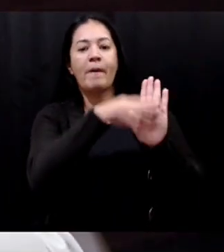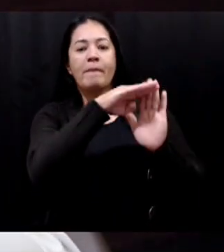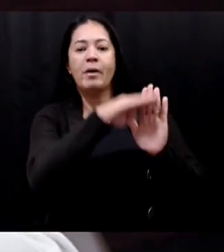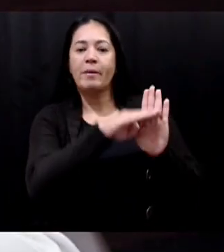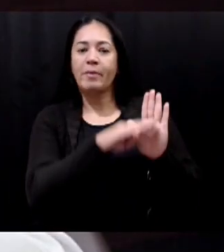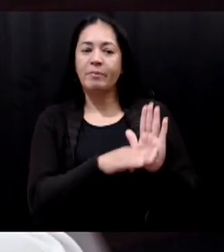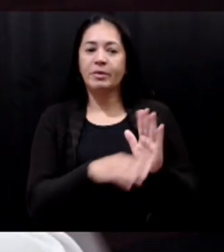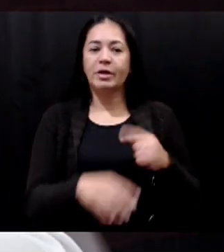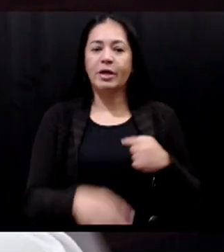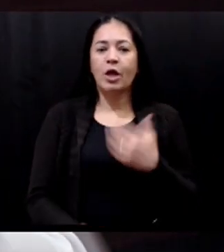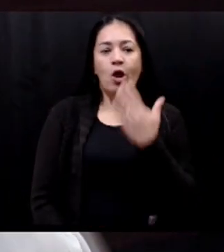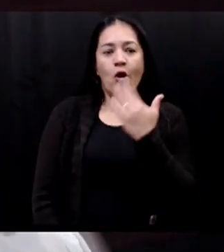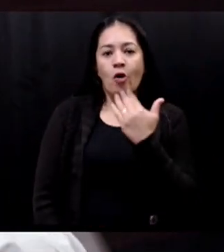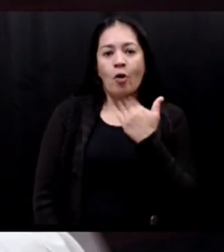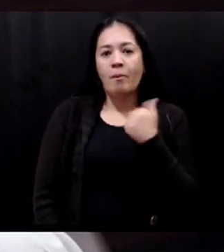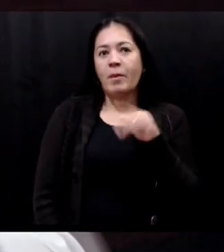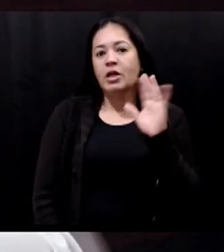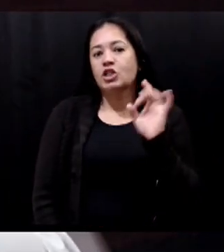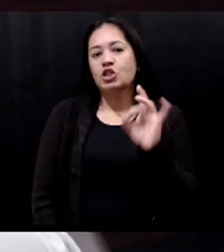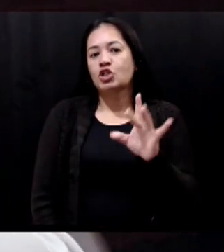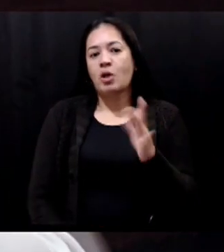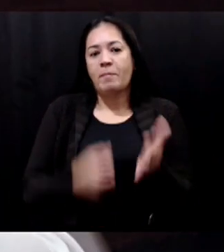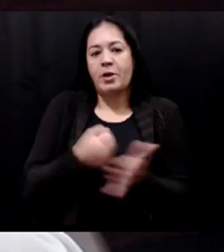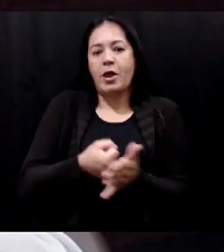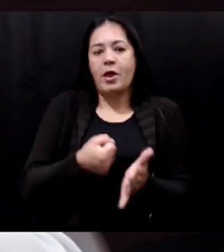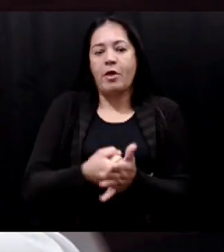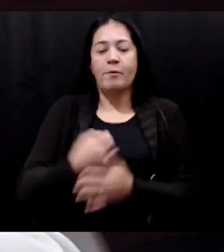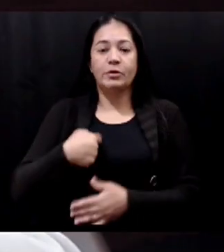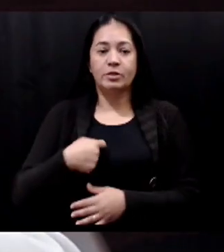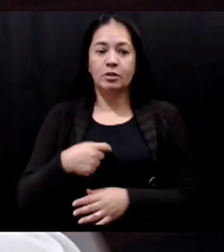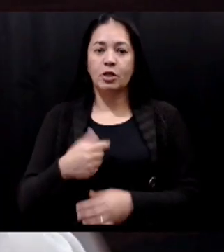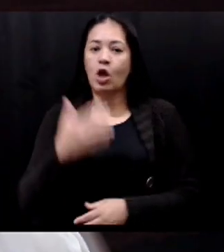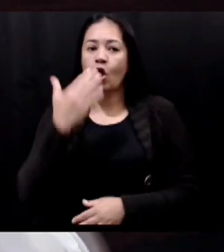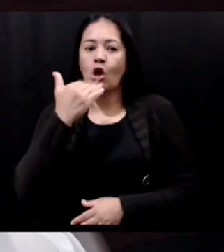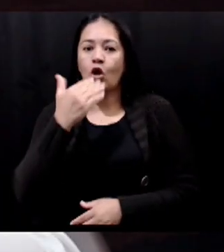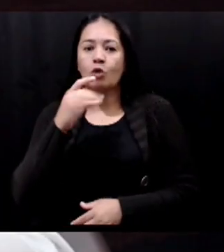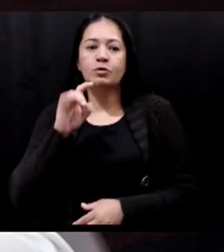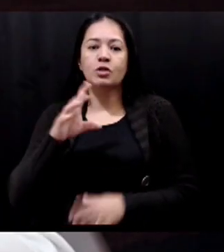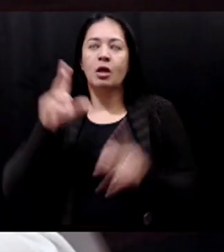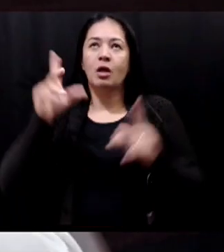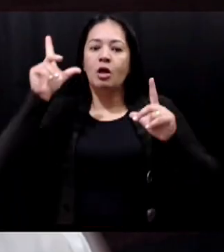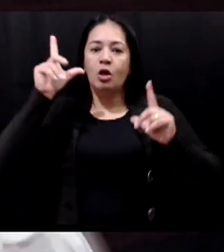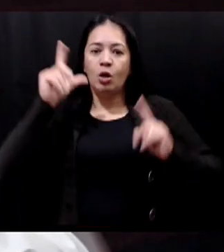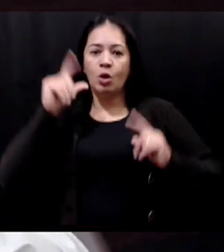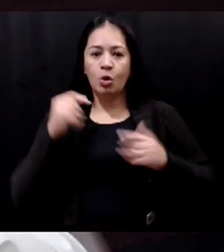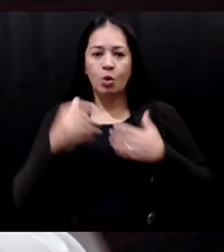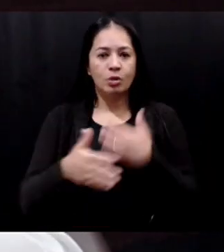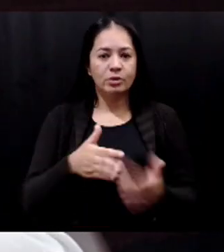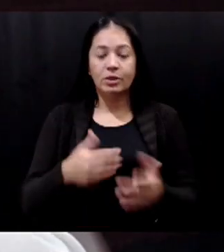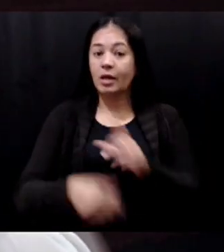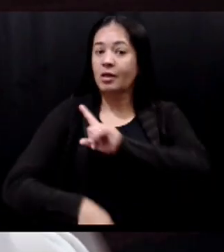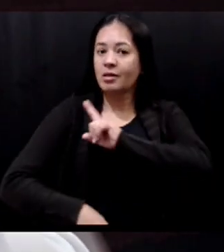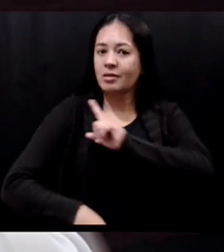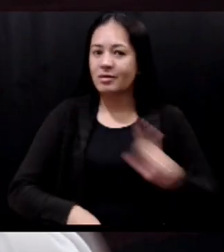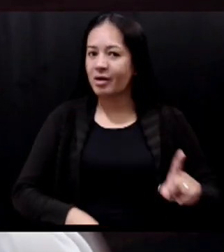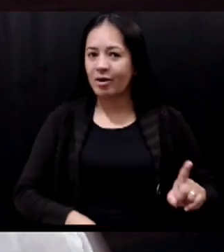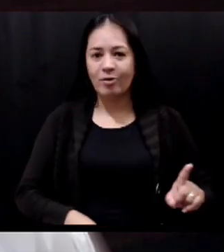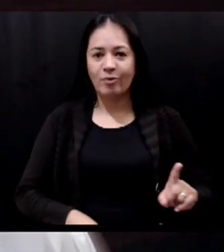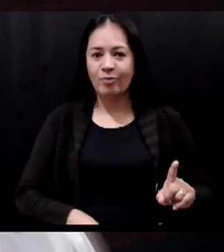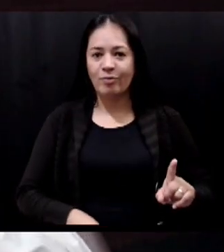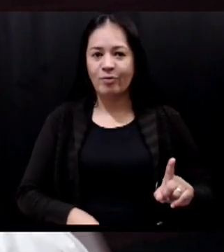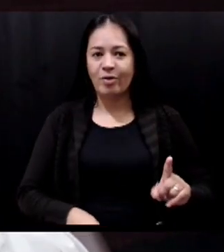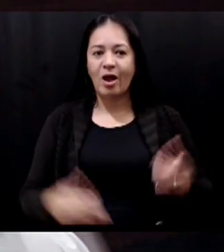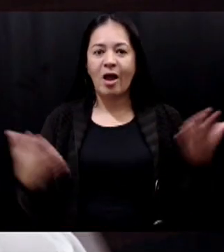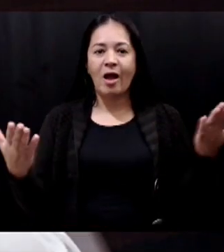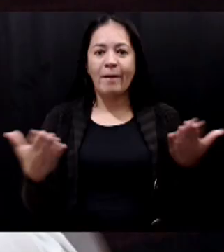alimento mais para me punir, eu não me alimento mais para aliviar algo ou compensar algo, mas sim eu